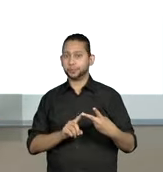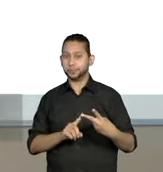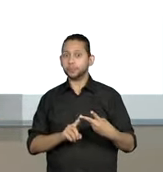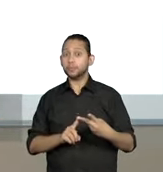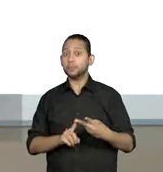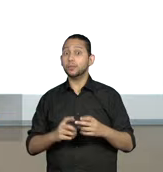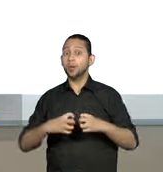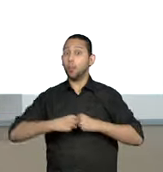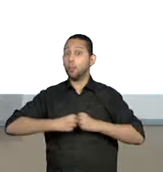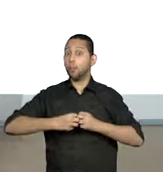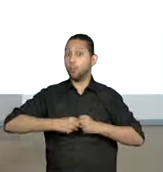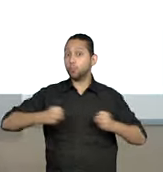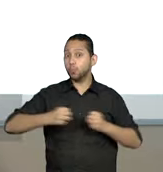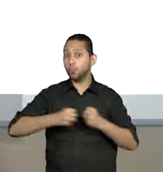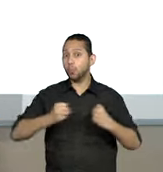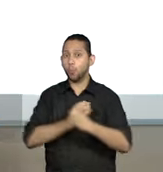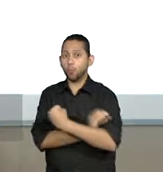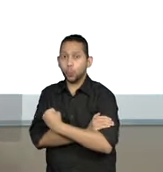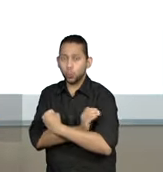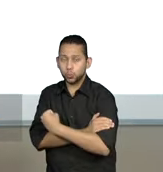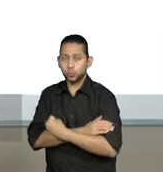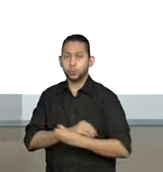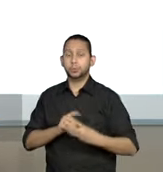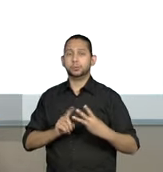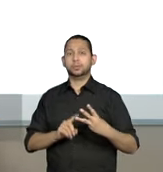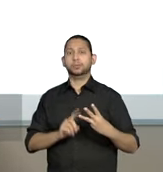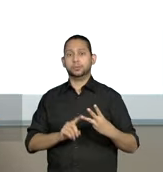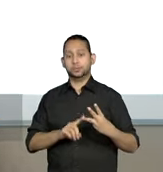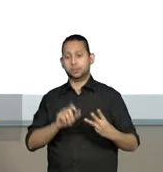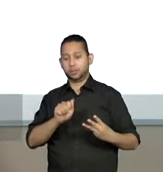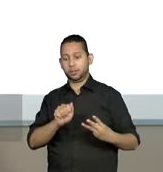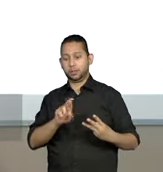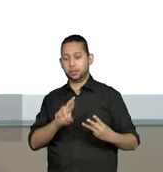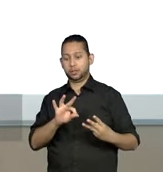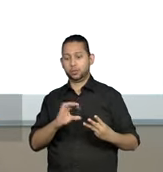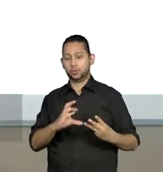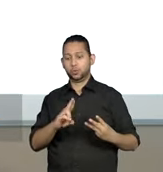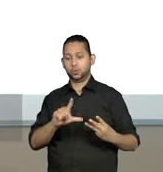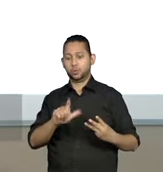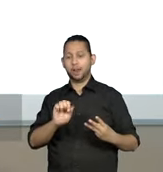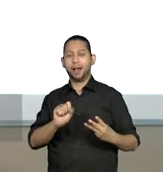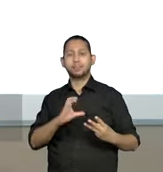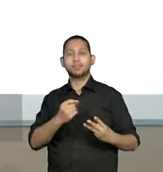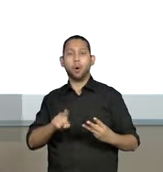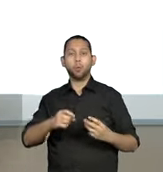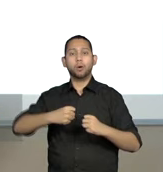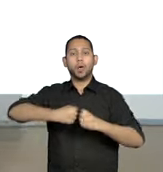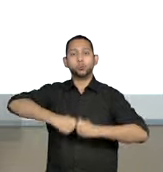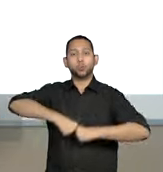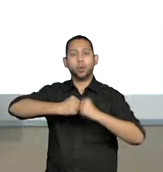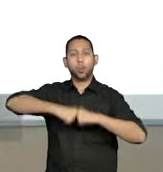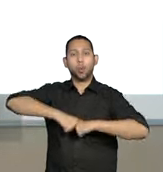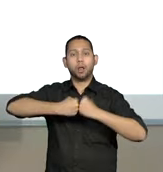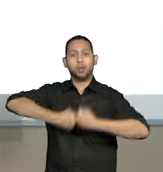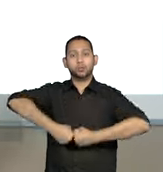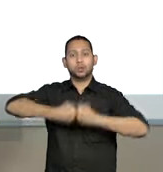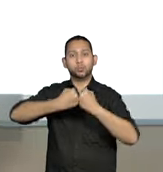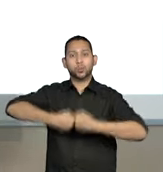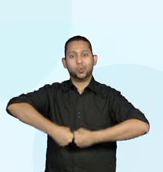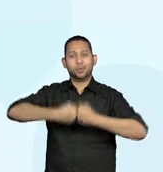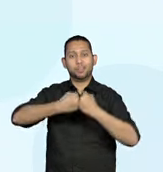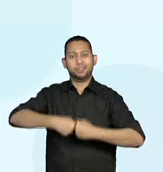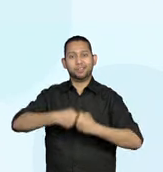vai voltar e eu vou falar o que cada parte dessas está simulando. Por enquanto, nós